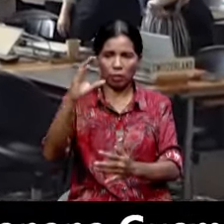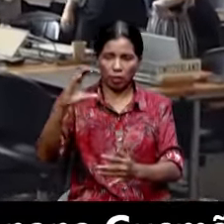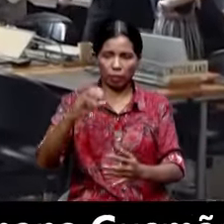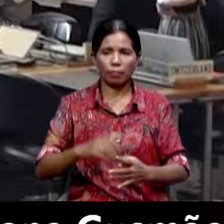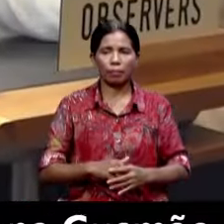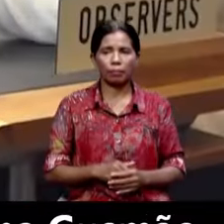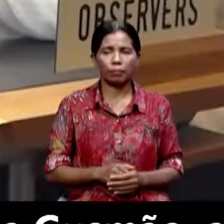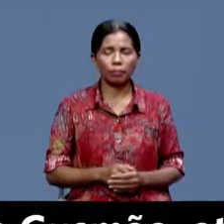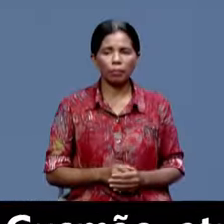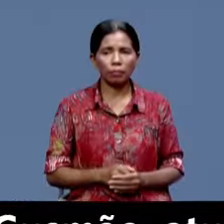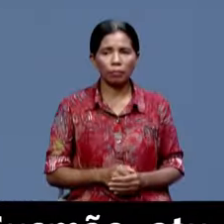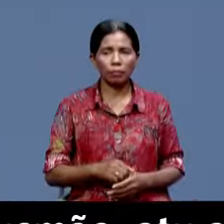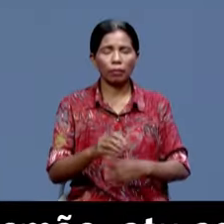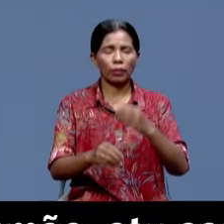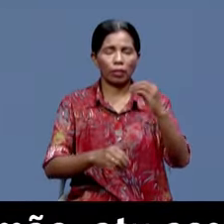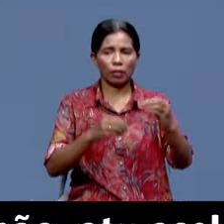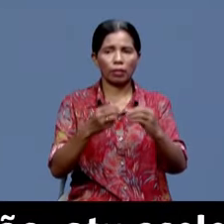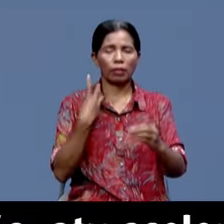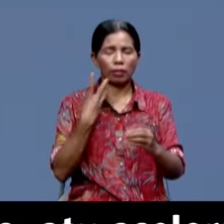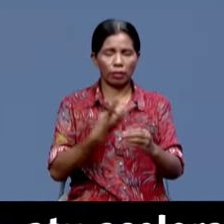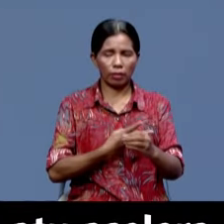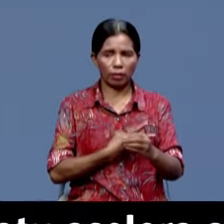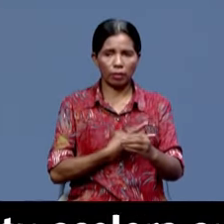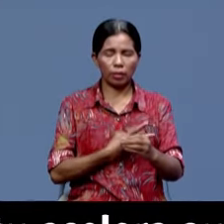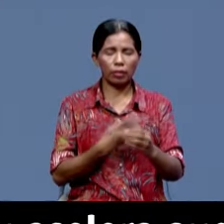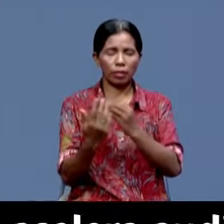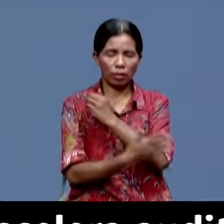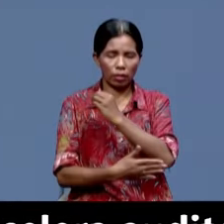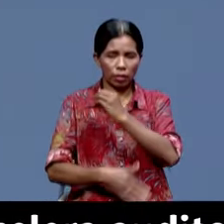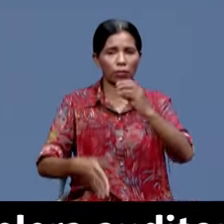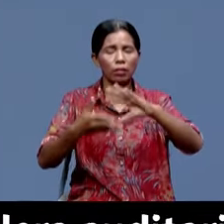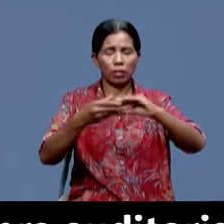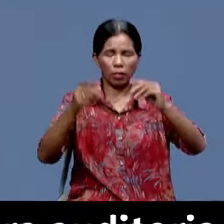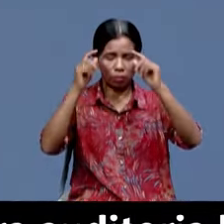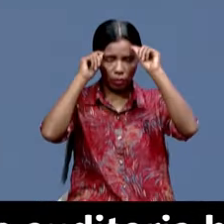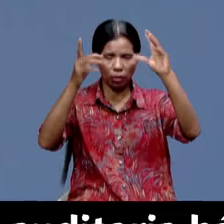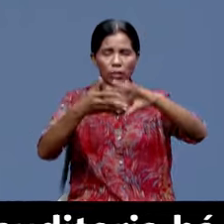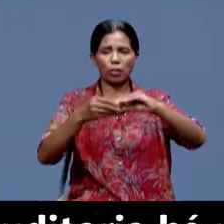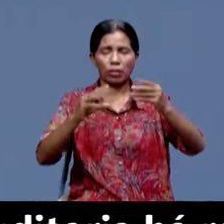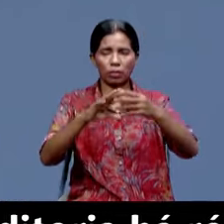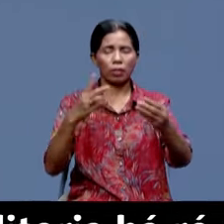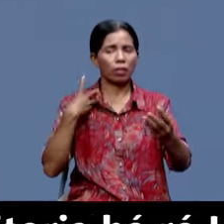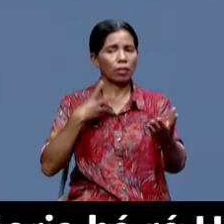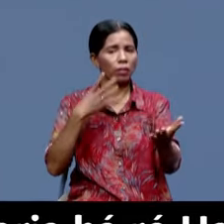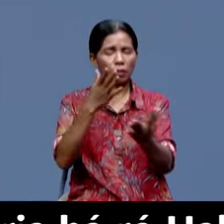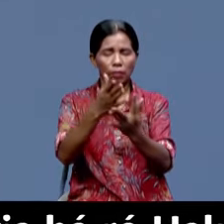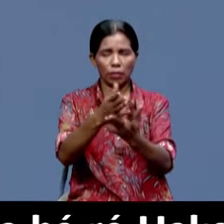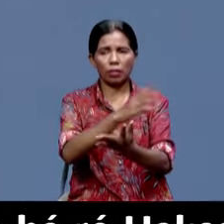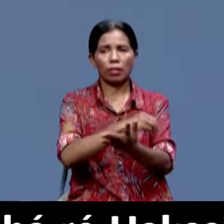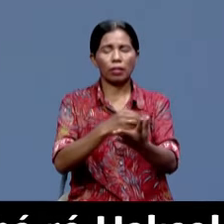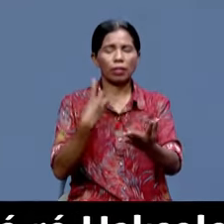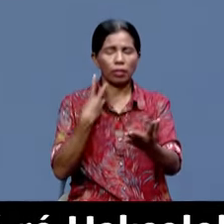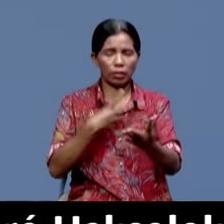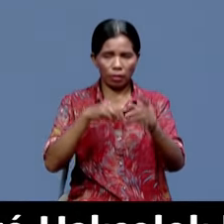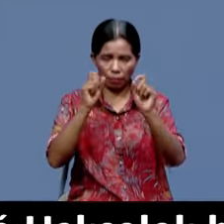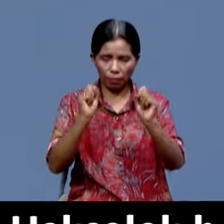moment marks a significant milestone in our nation history as we submit the instrument of the